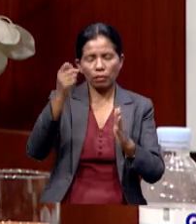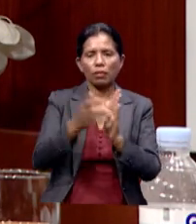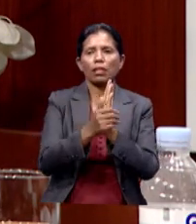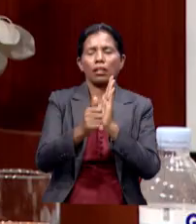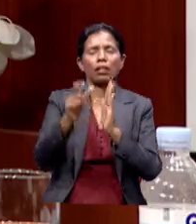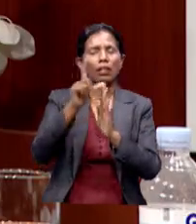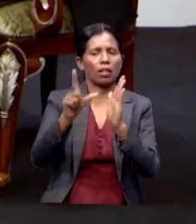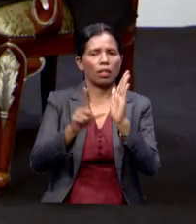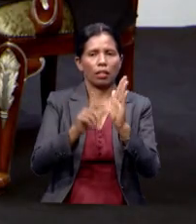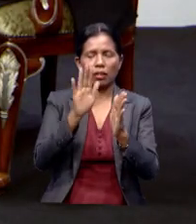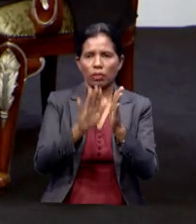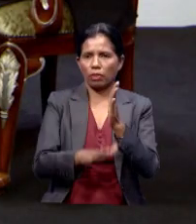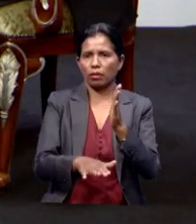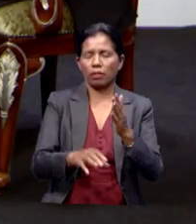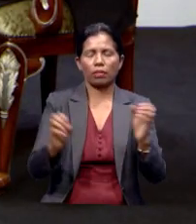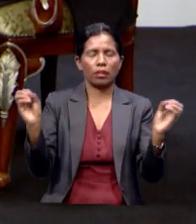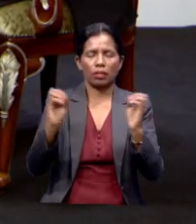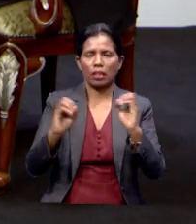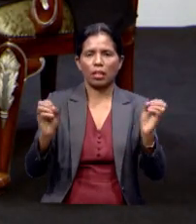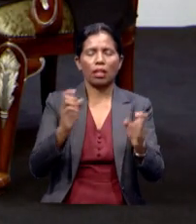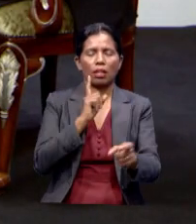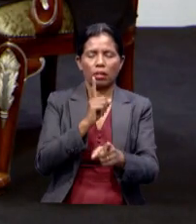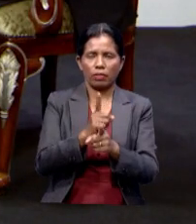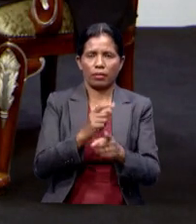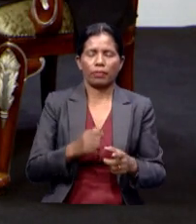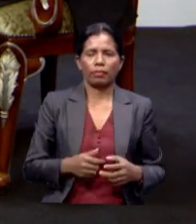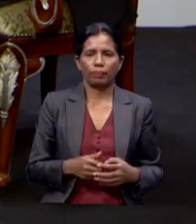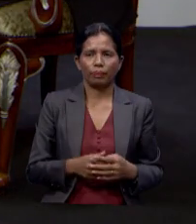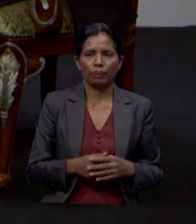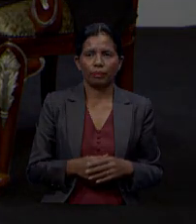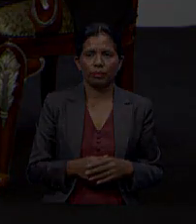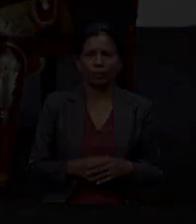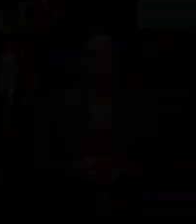lei menos, no recurso não é bem lado suficiente. Maria Sampaio, GMN.